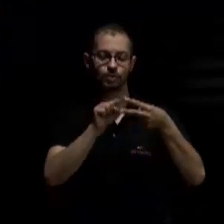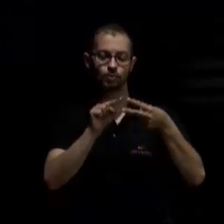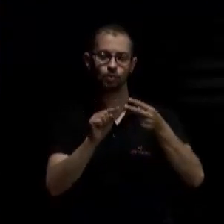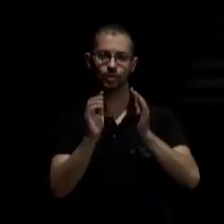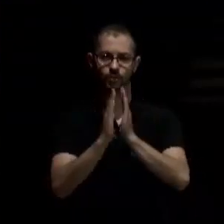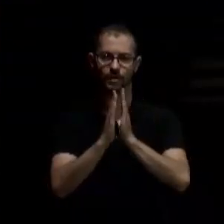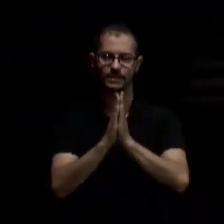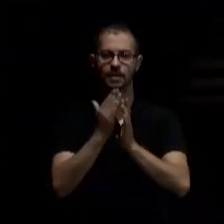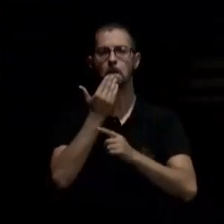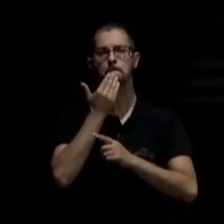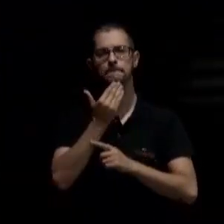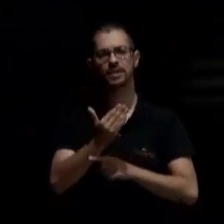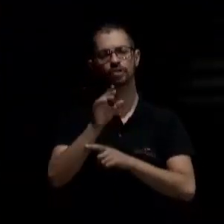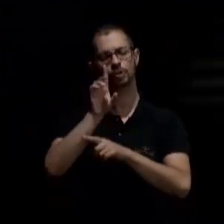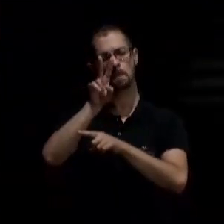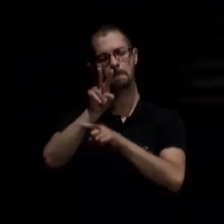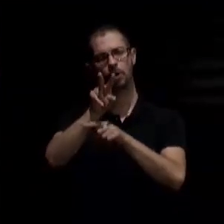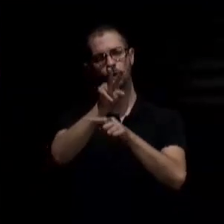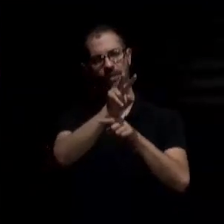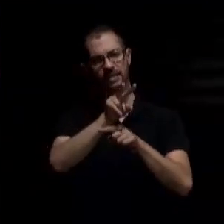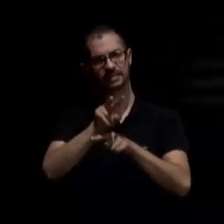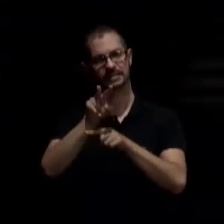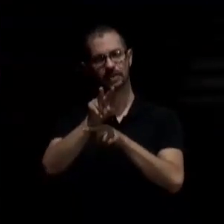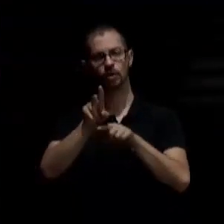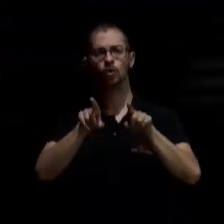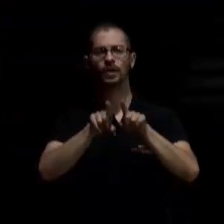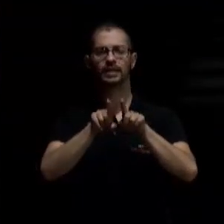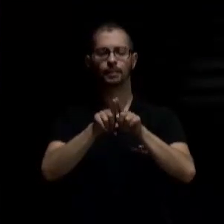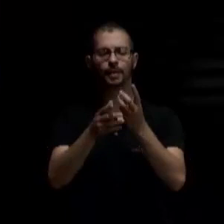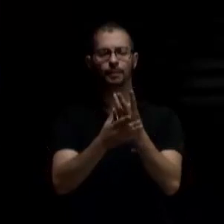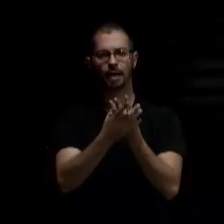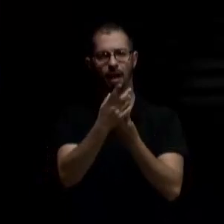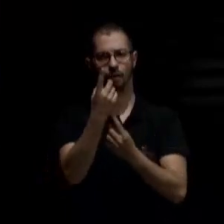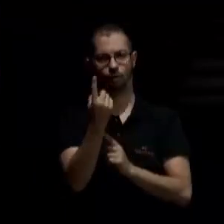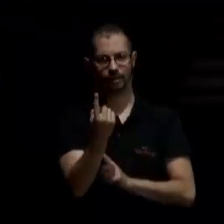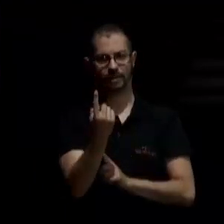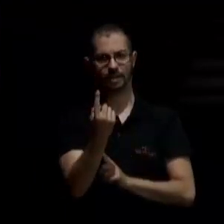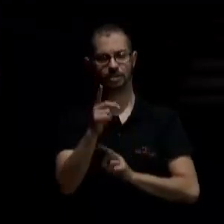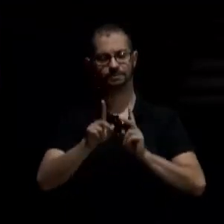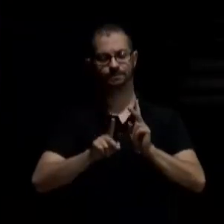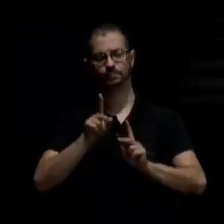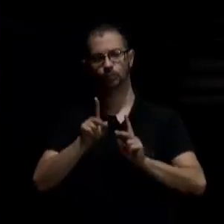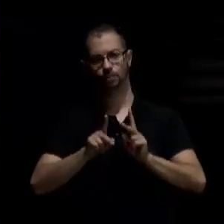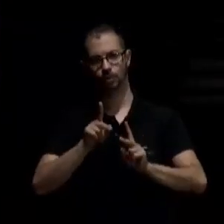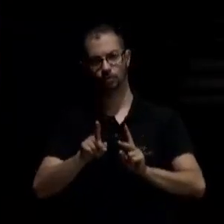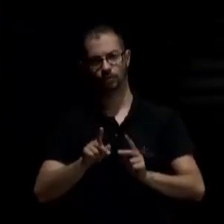pedindo pela proteção e pela unidade do seu povo.